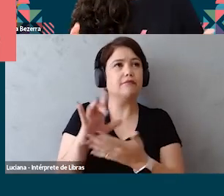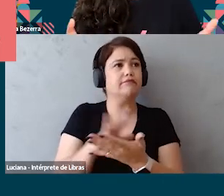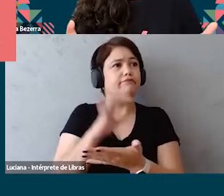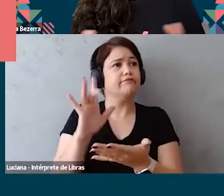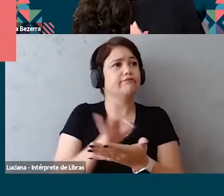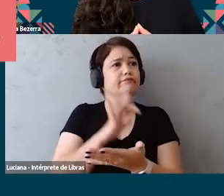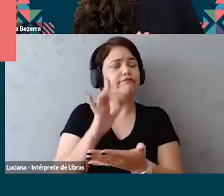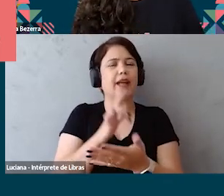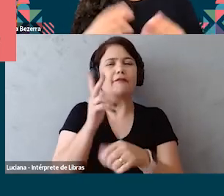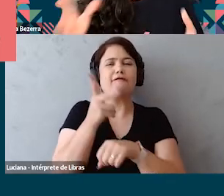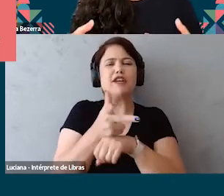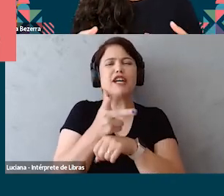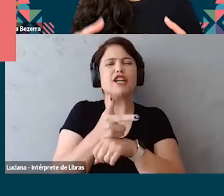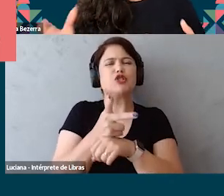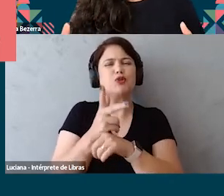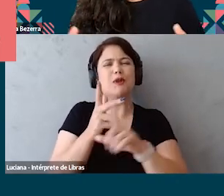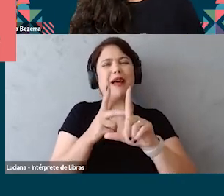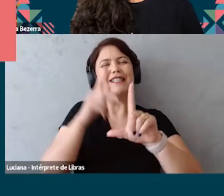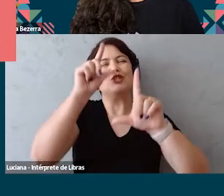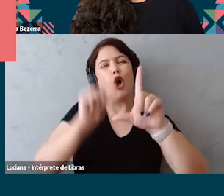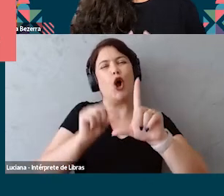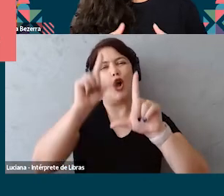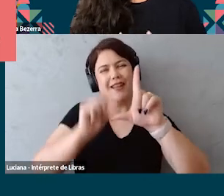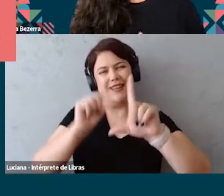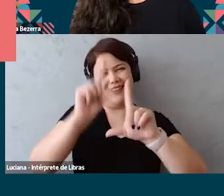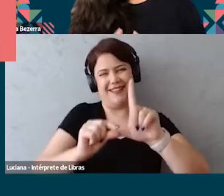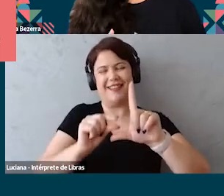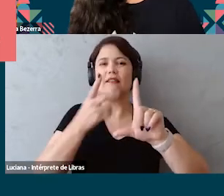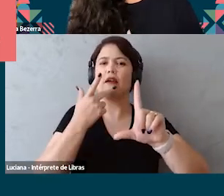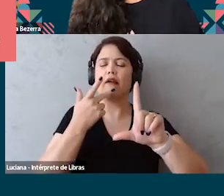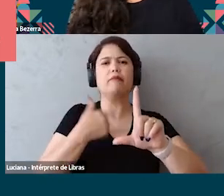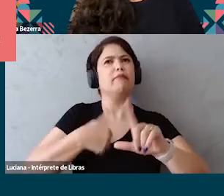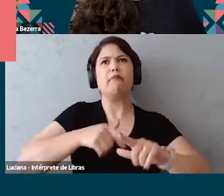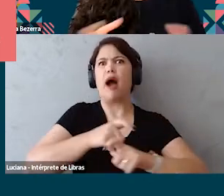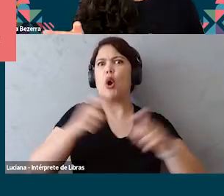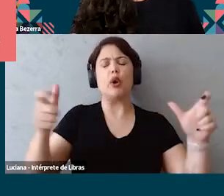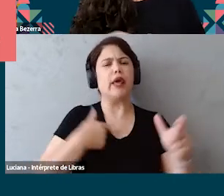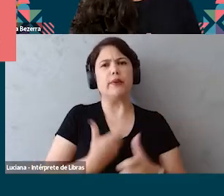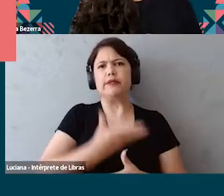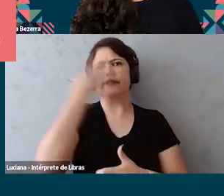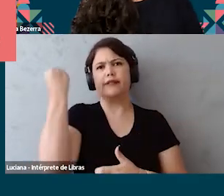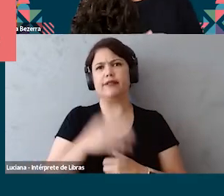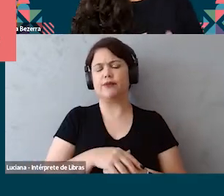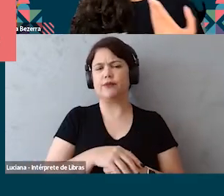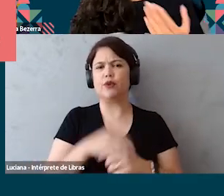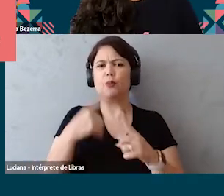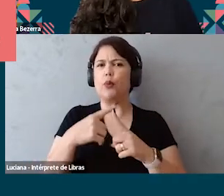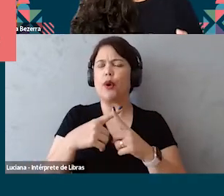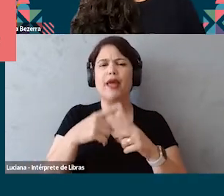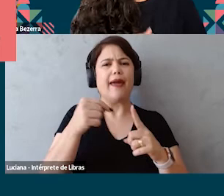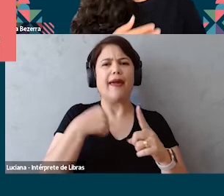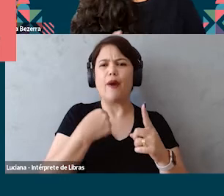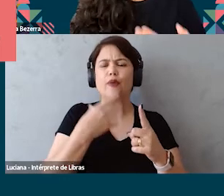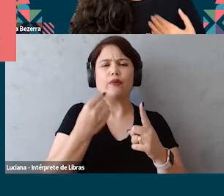hora. Só que aí tem vários vídeos nos stories e esses vídeos não têm legenda, a grande maioria. Eu simplesmente pulo esses